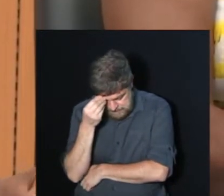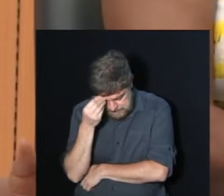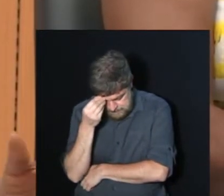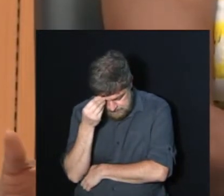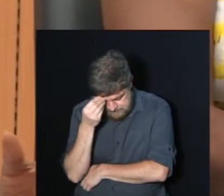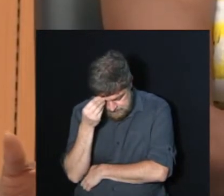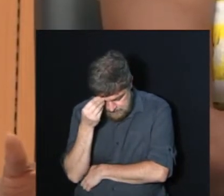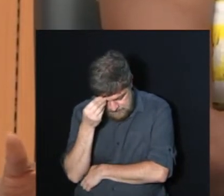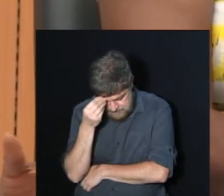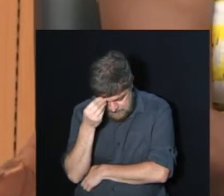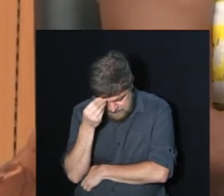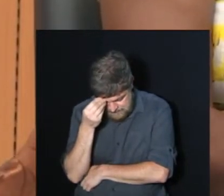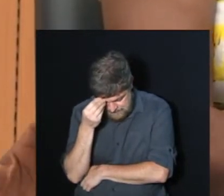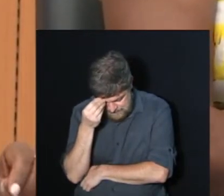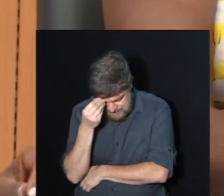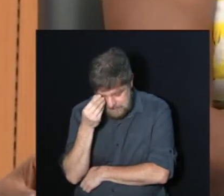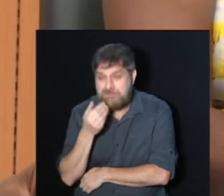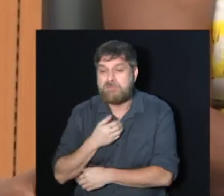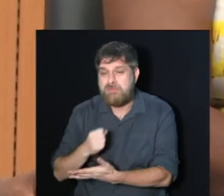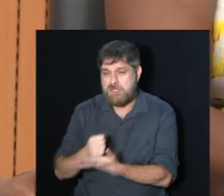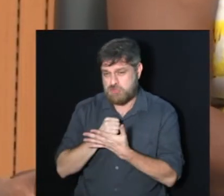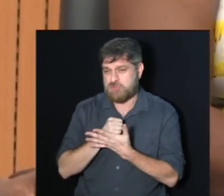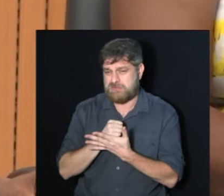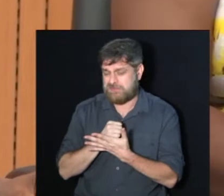Ai, não saiu. Me ajuda aí.